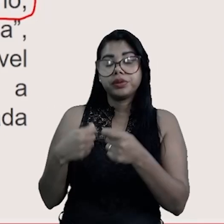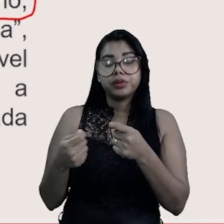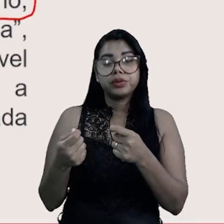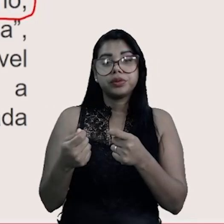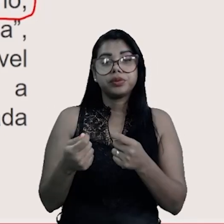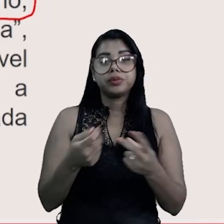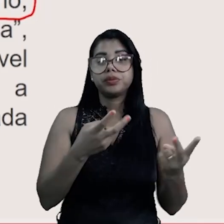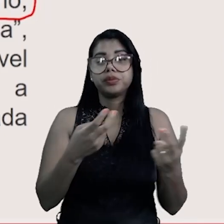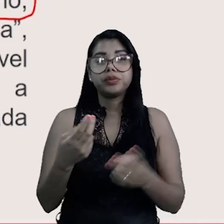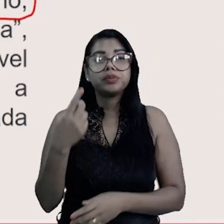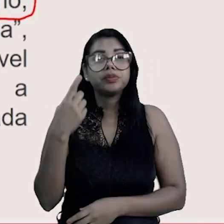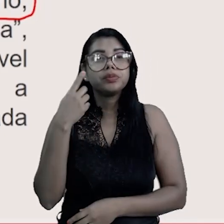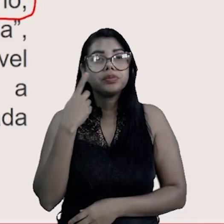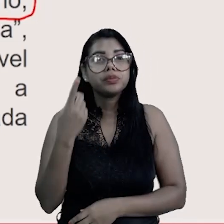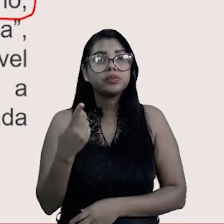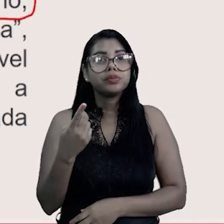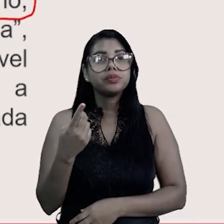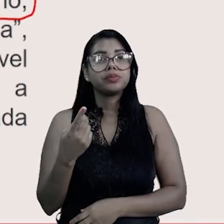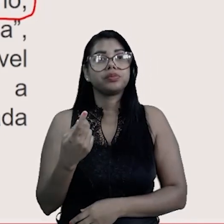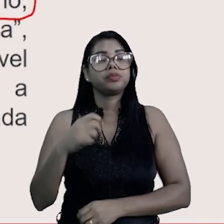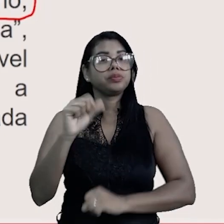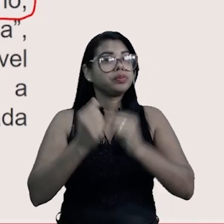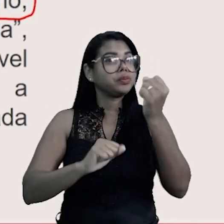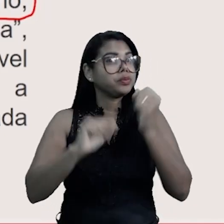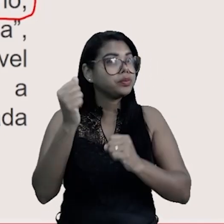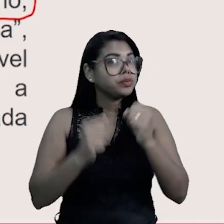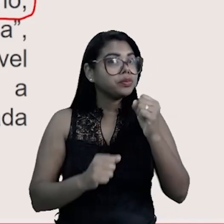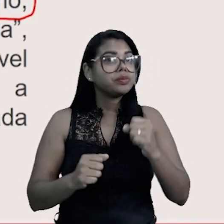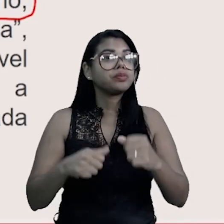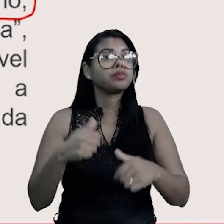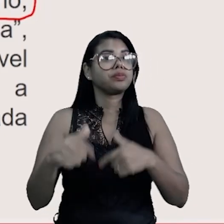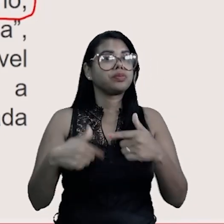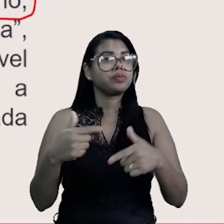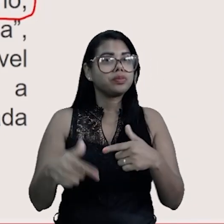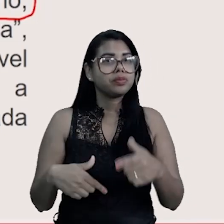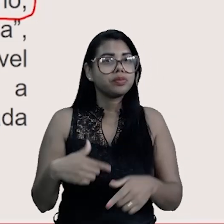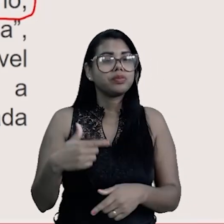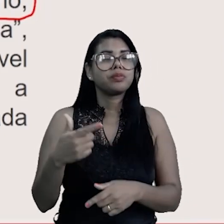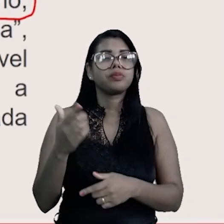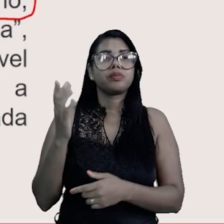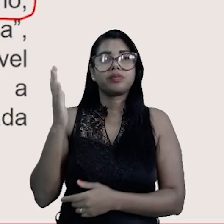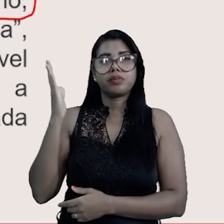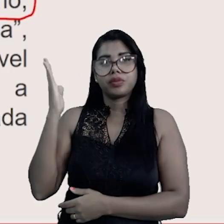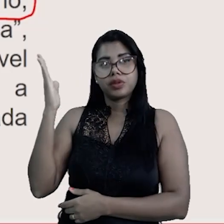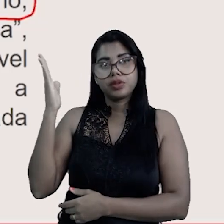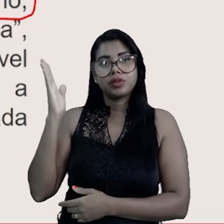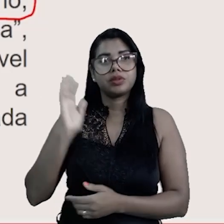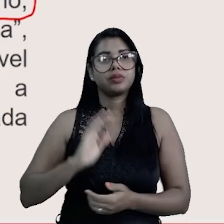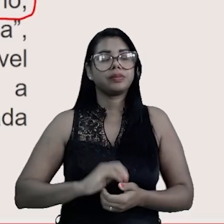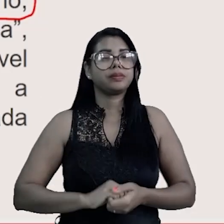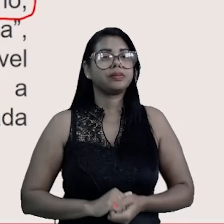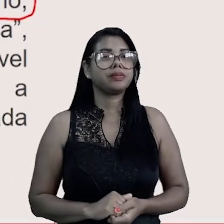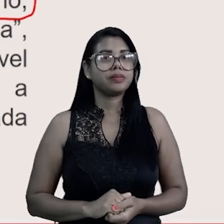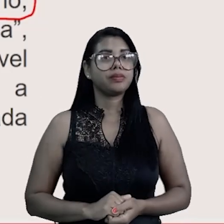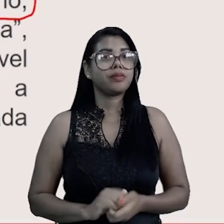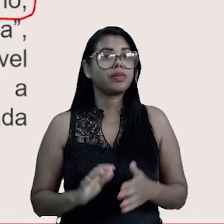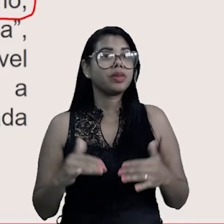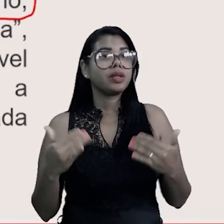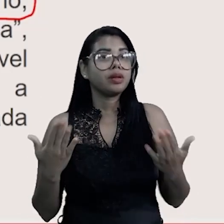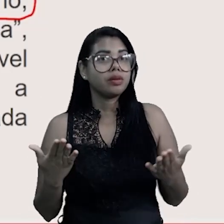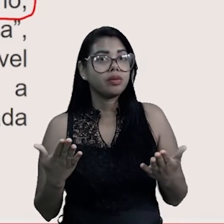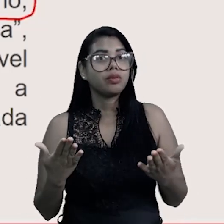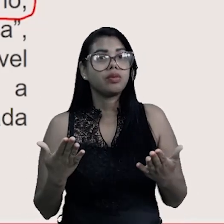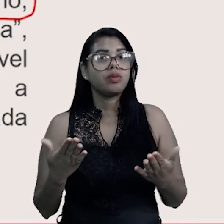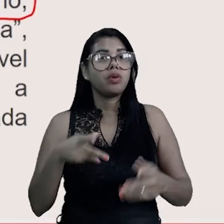uma cidadania operária, segundo quem? Segundo José Murilo de Carvalho, na qual a população